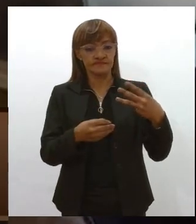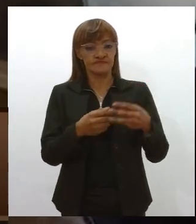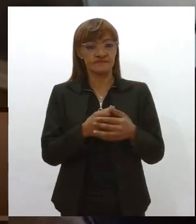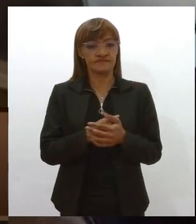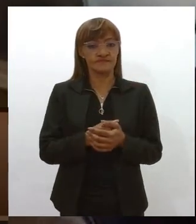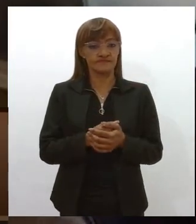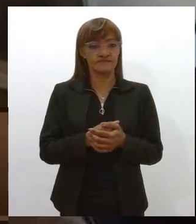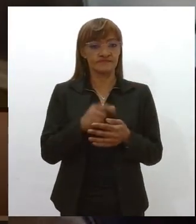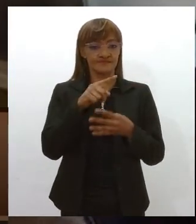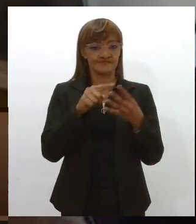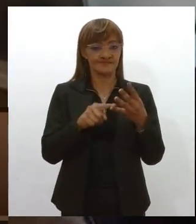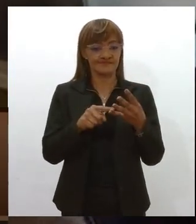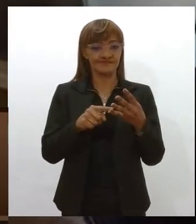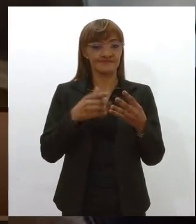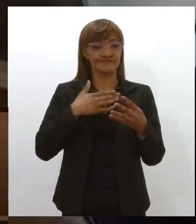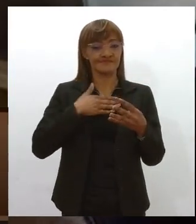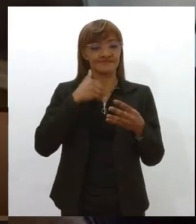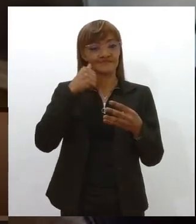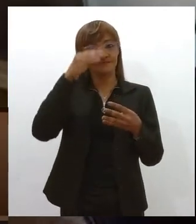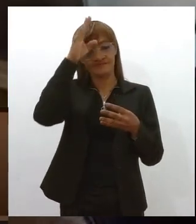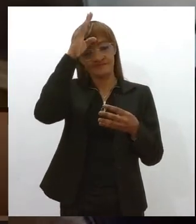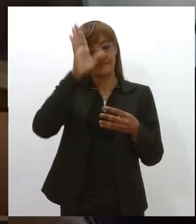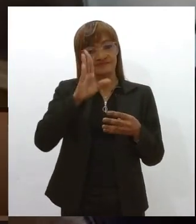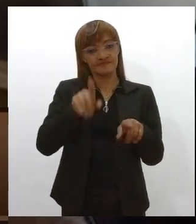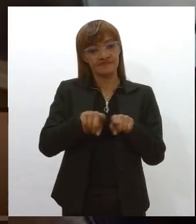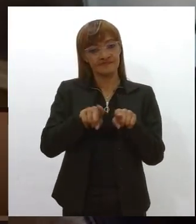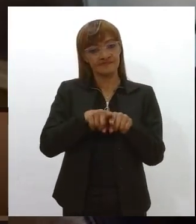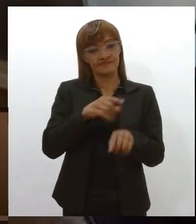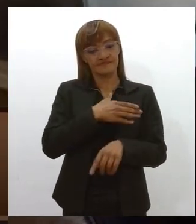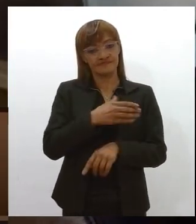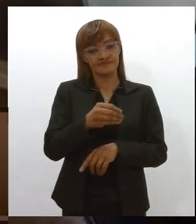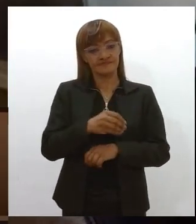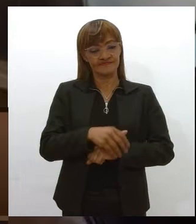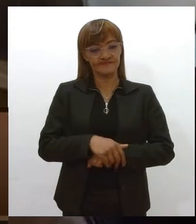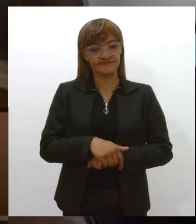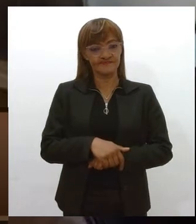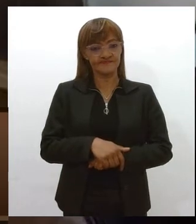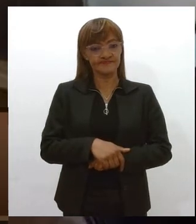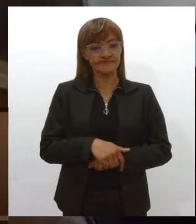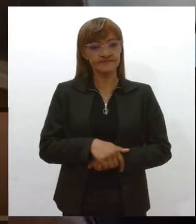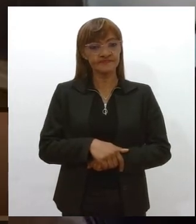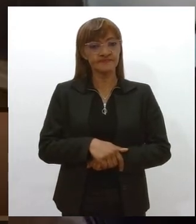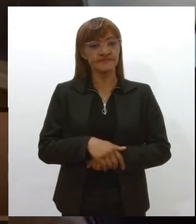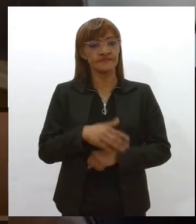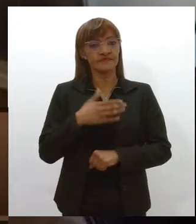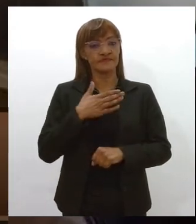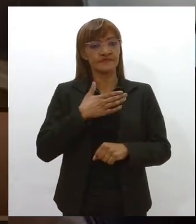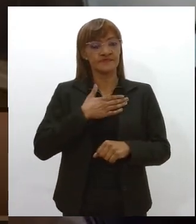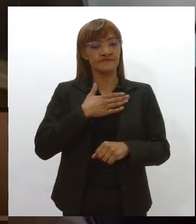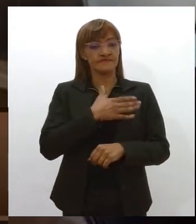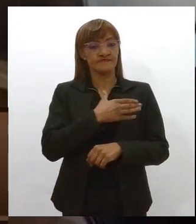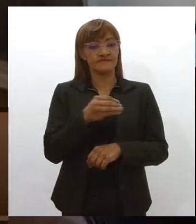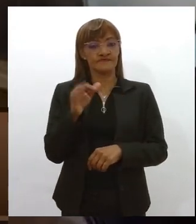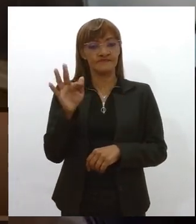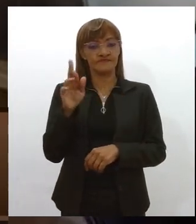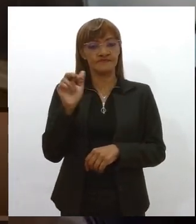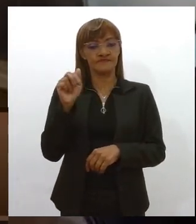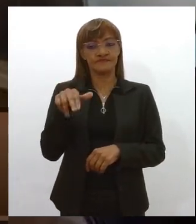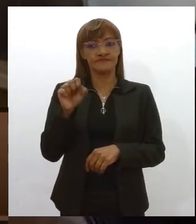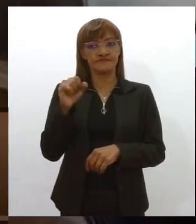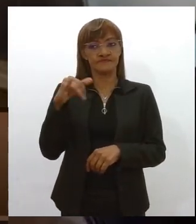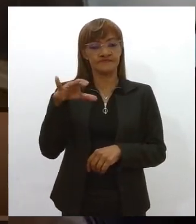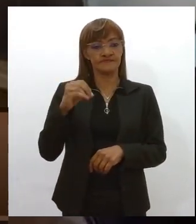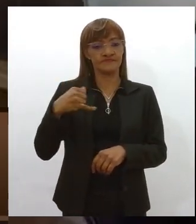sobrinha filha, então, e eu sou uma mãe atípica. Meu filho do meio, Francisco, ele vai fazer 6 anos agora, dia